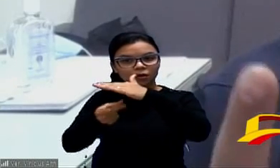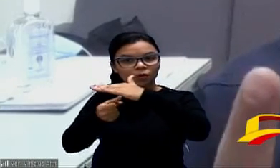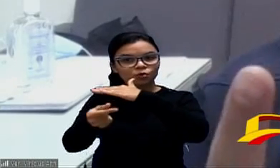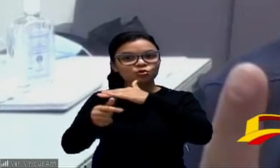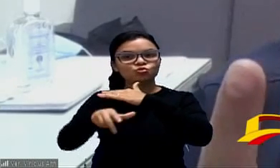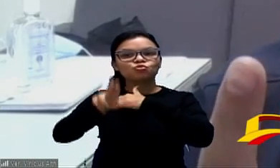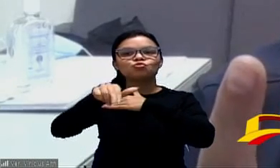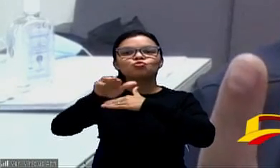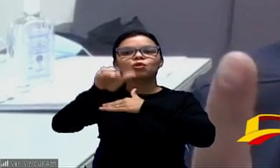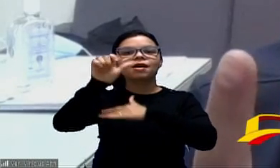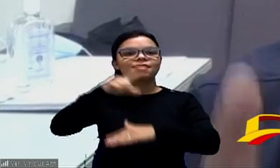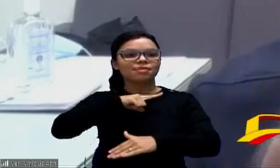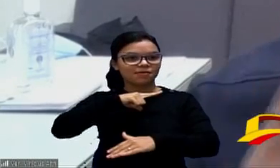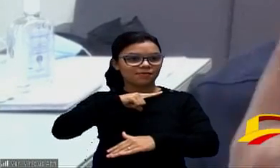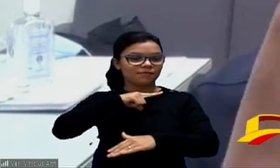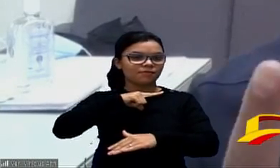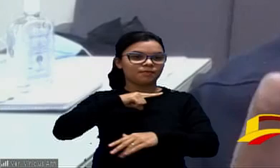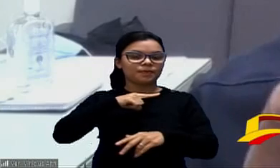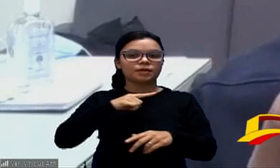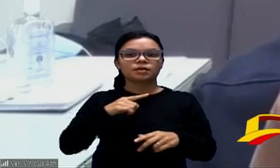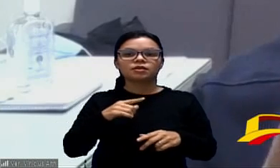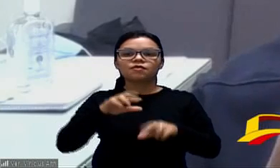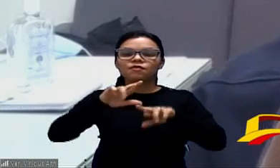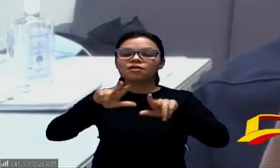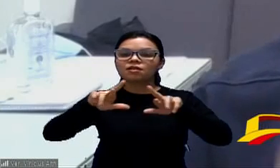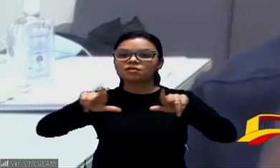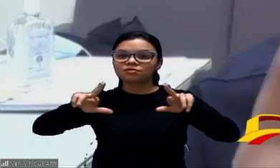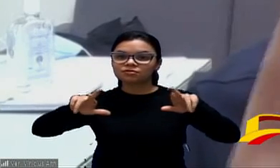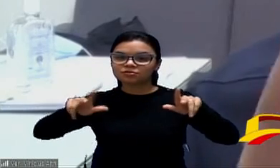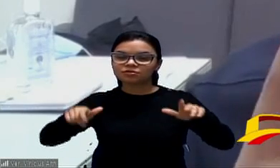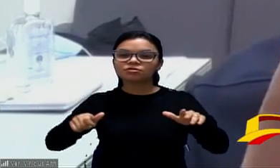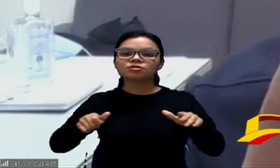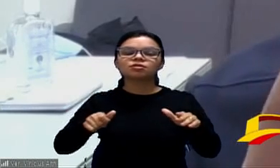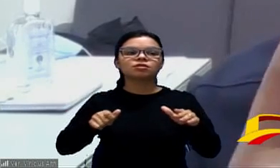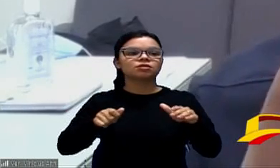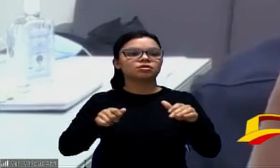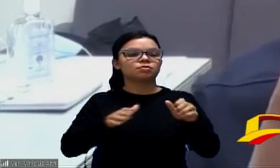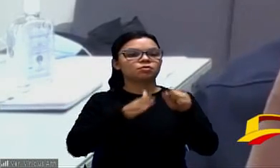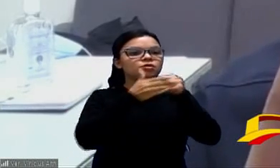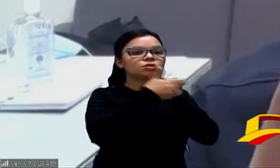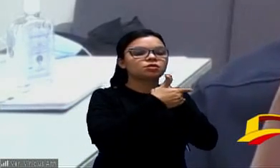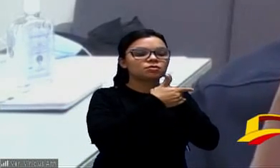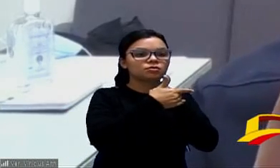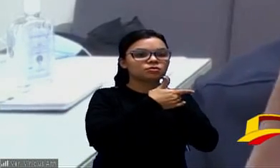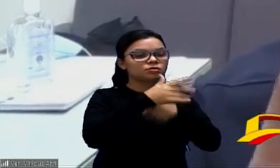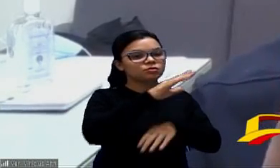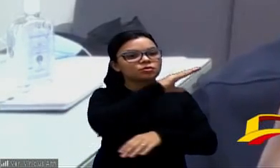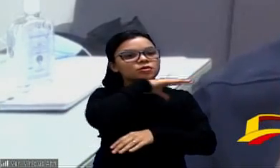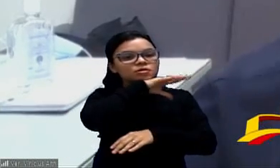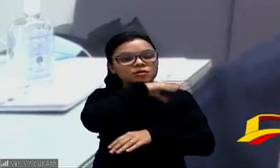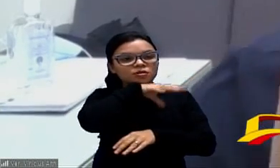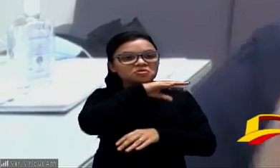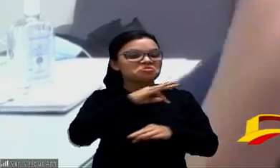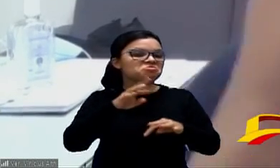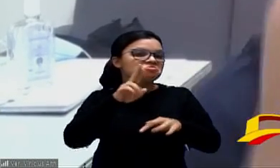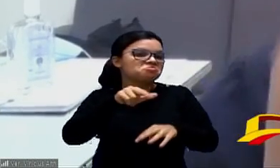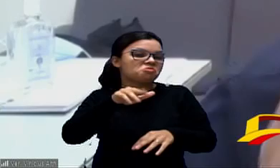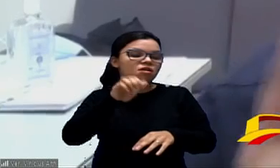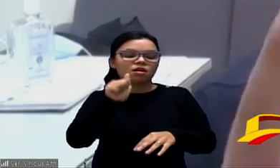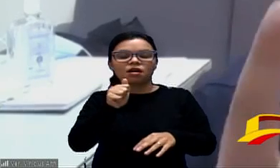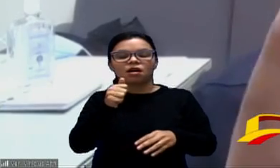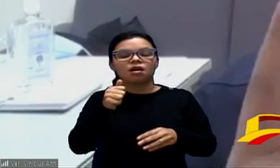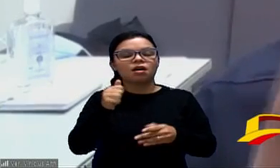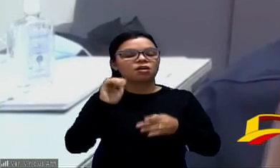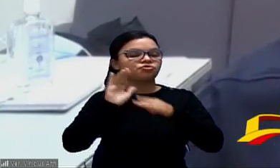a Jussara. Os próprios defensores dos animais nunca destinaram sequer ou ajudaram em qualquer coisa